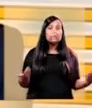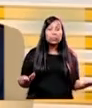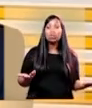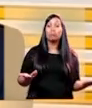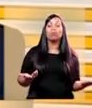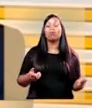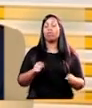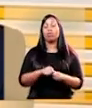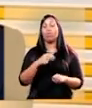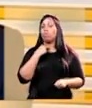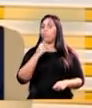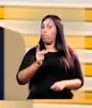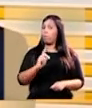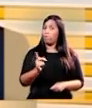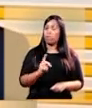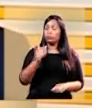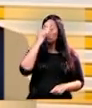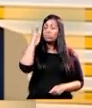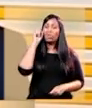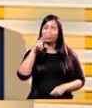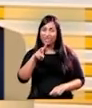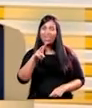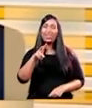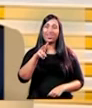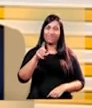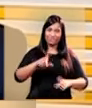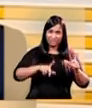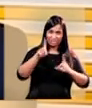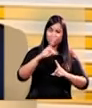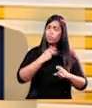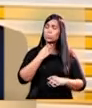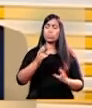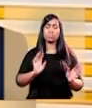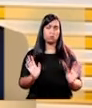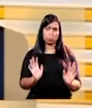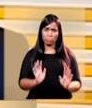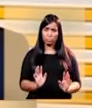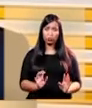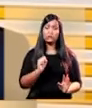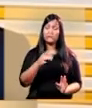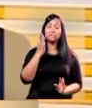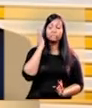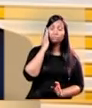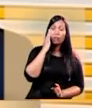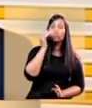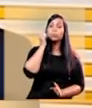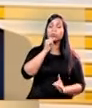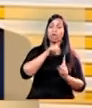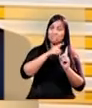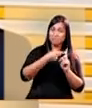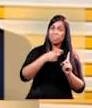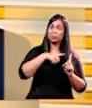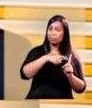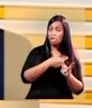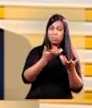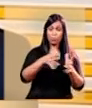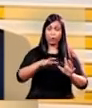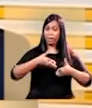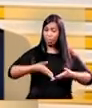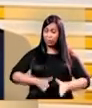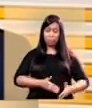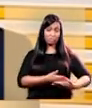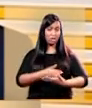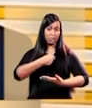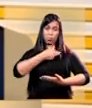Então, não façam isso. Então, quem está ouvindo e vendo a gente aqui, não façam isso. Se estão sabendo que tem uma mulher grávida que não